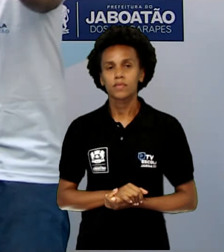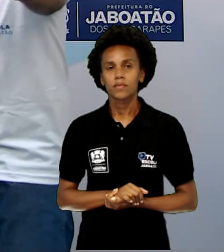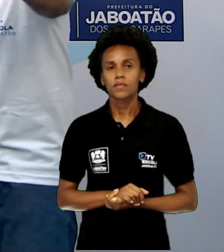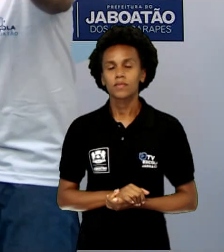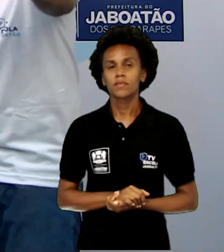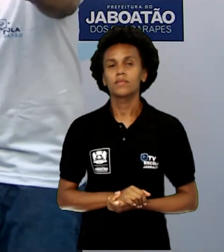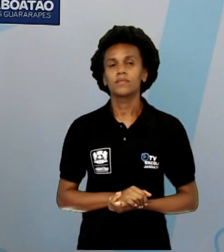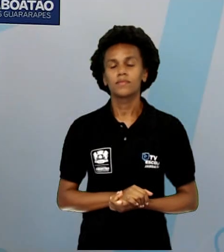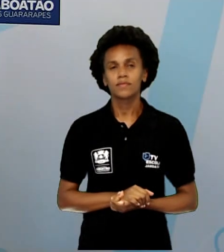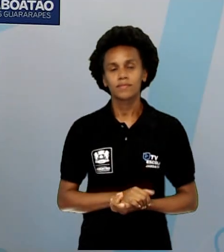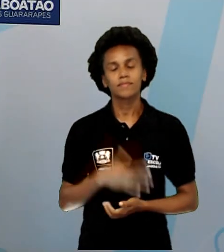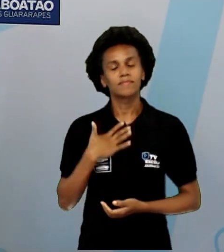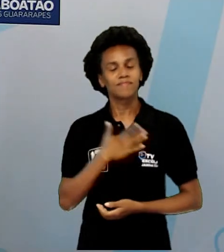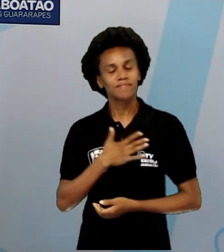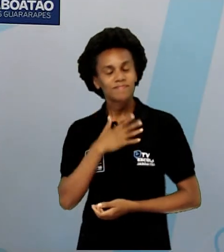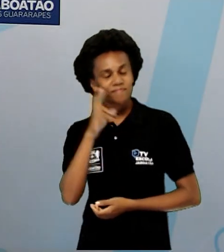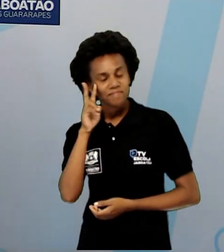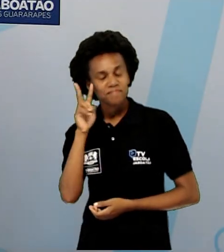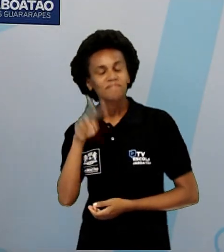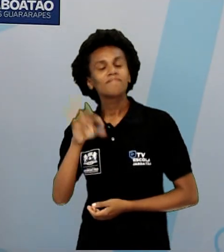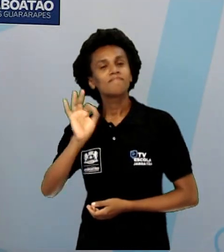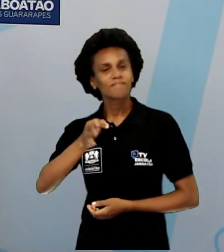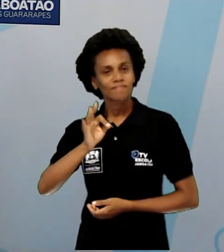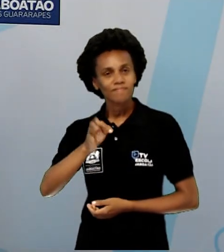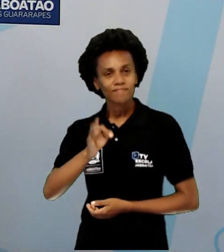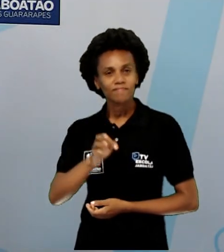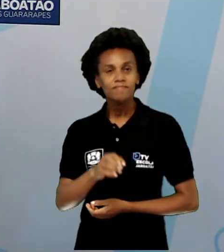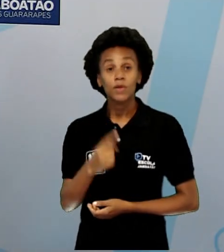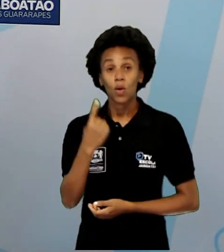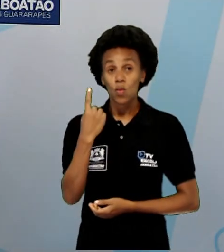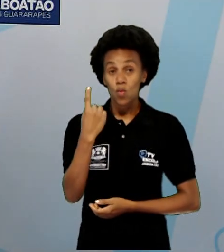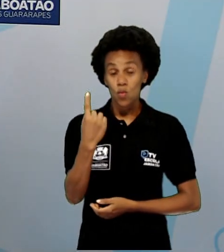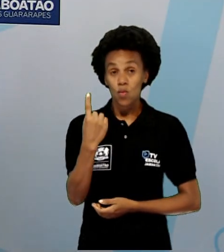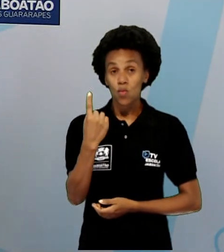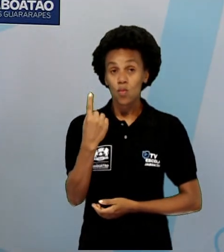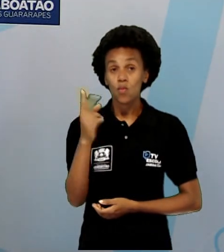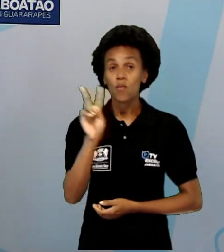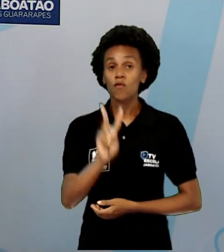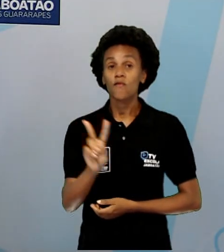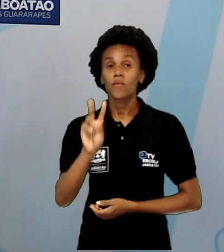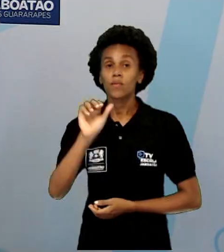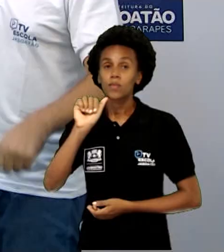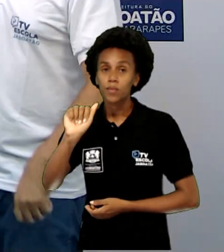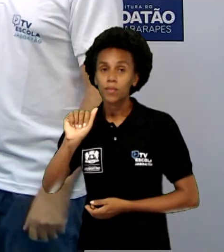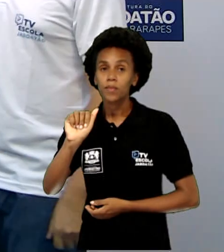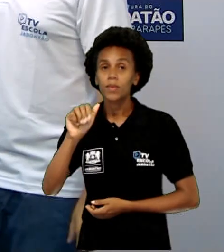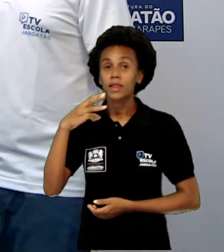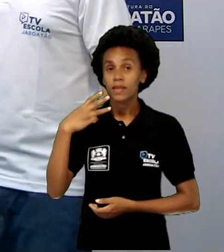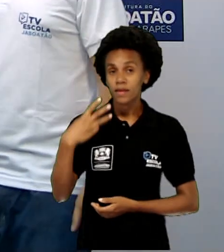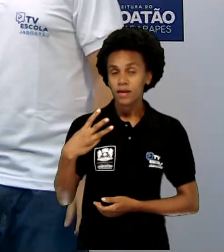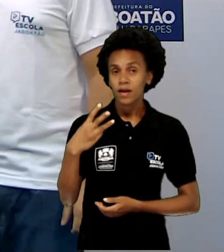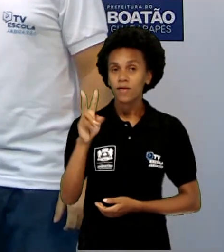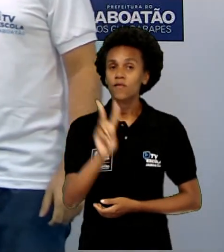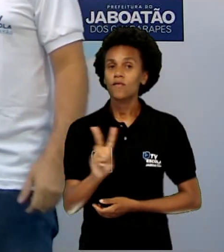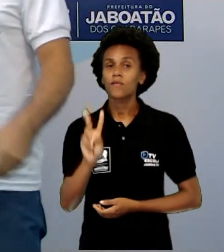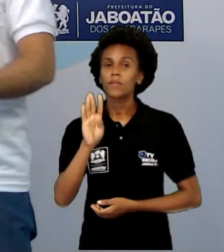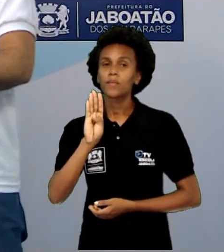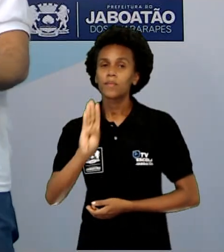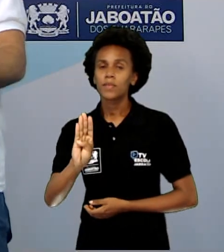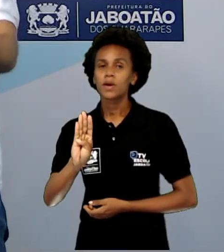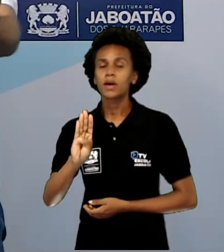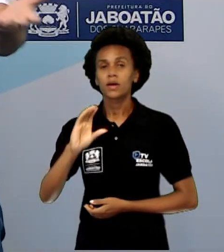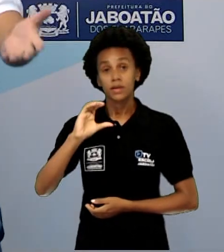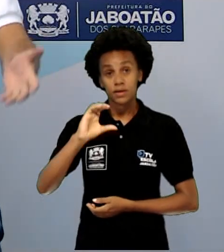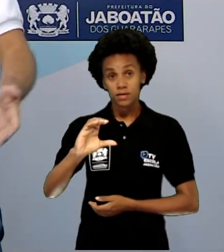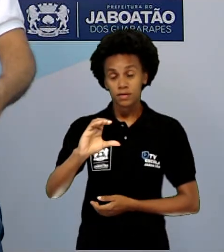isso, estou gostando de ver. 1 é o valor de a, 3 é o valor de b e c é menos 10. Com